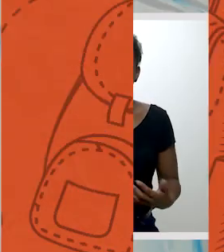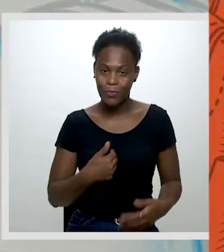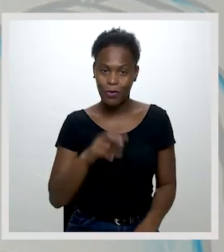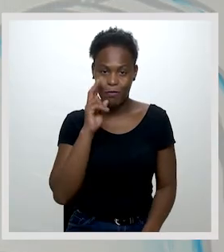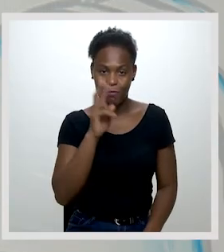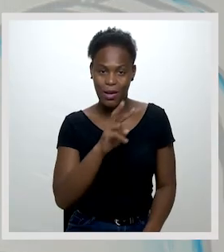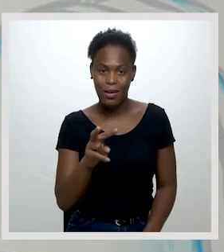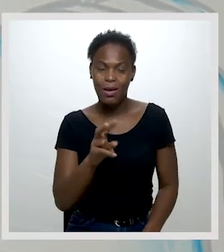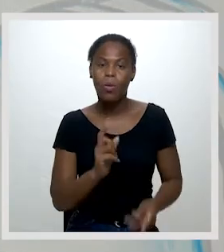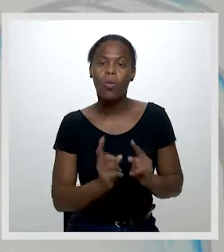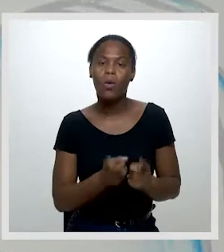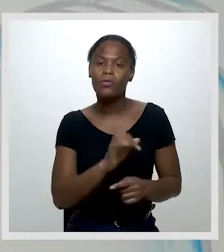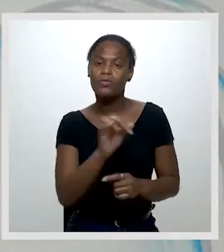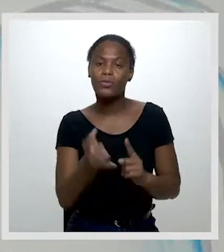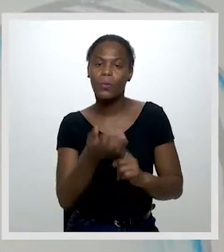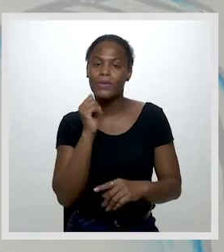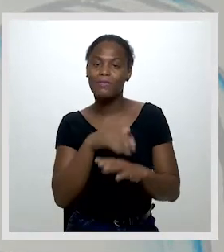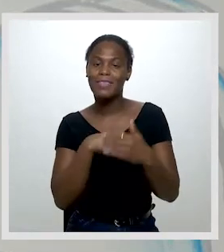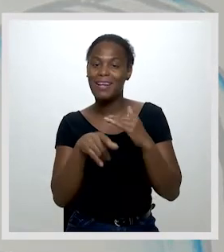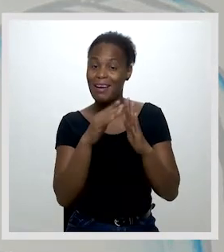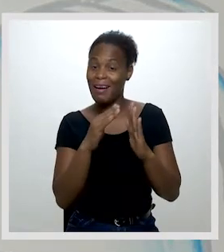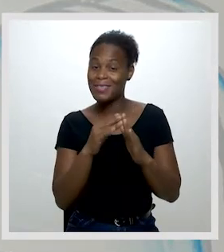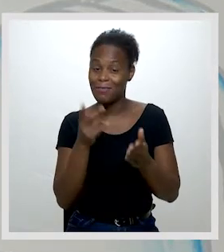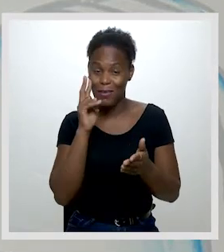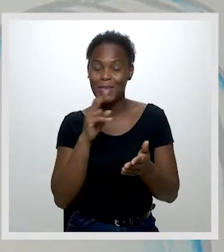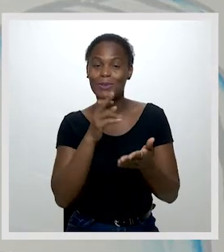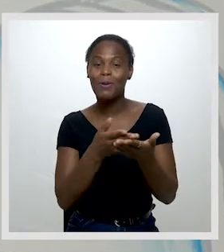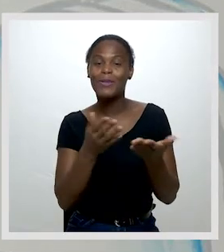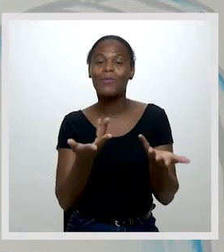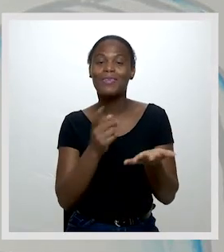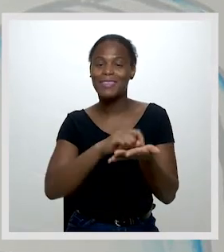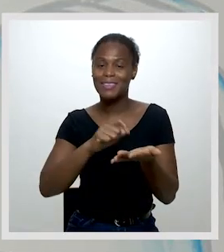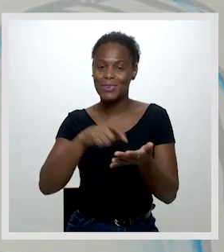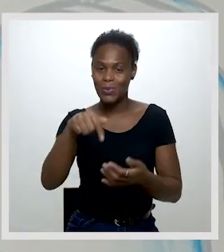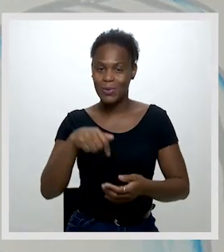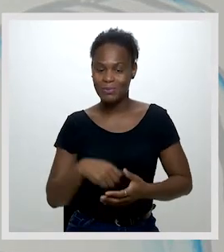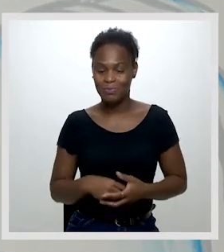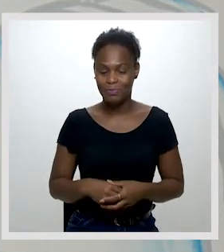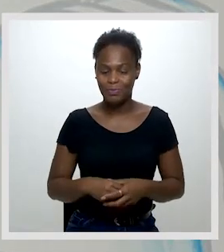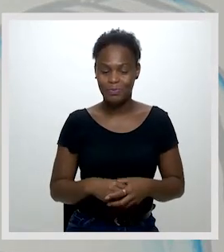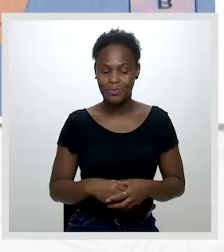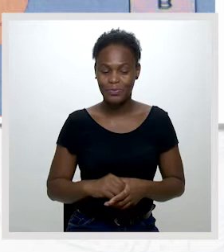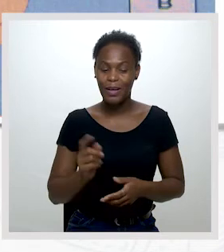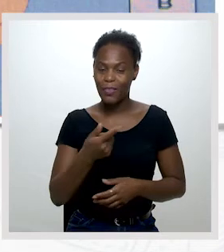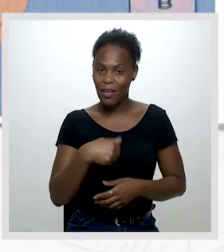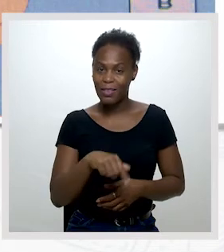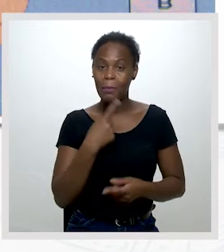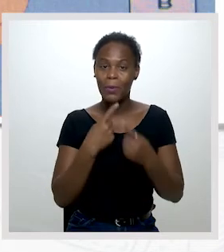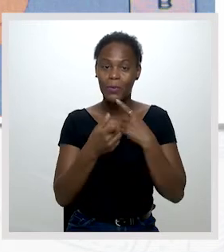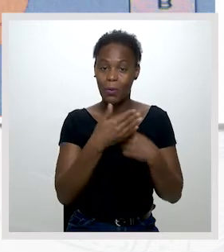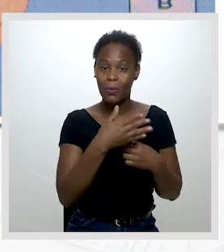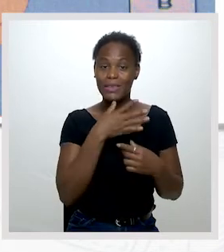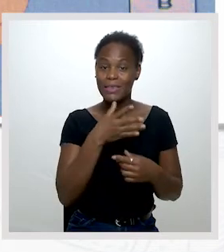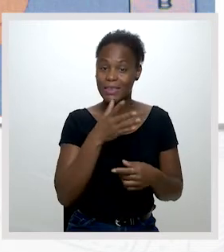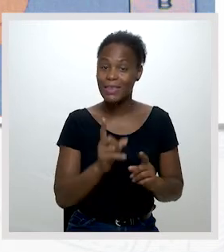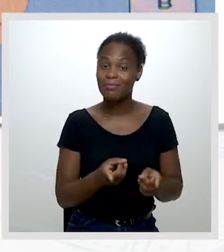Então, vamos ver o que é que vocês conseguiram fazer em casa. Vamos dar a resposta do nosso exercício de hoje. Temos a